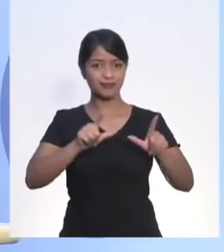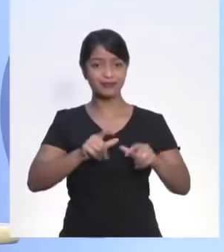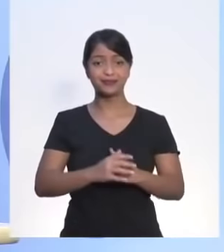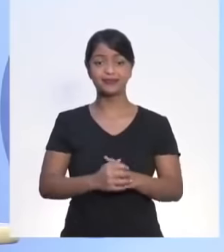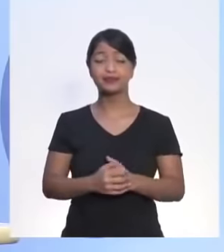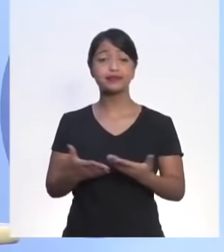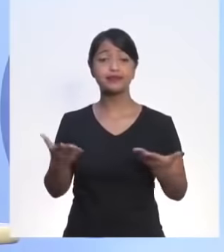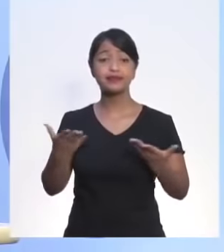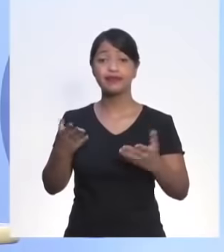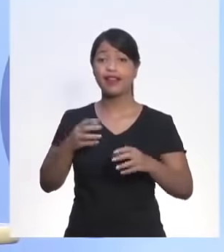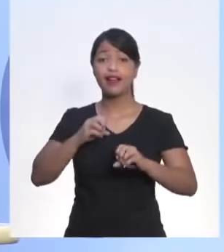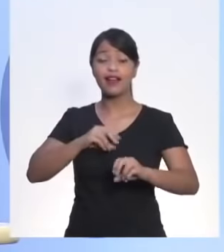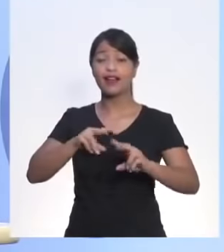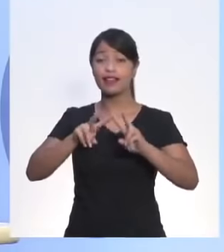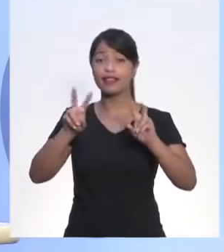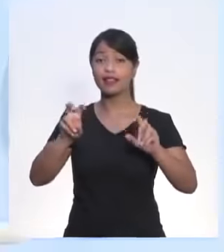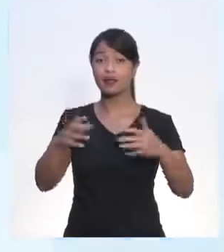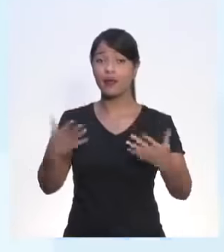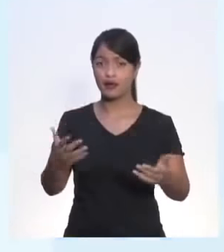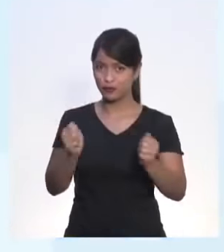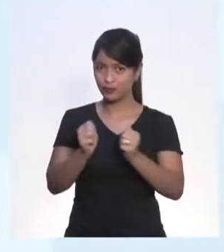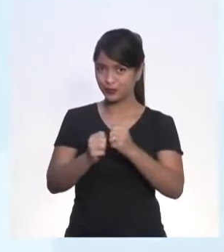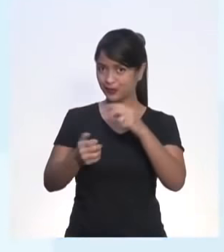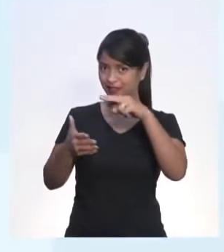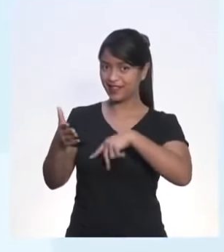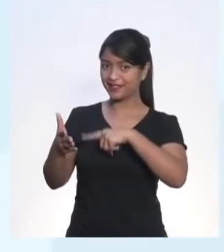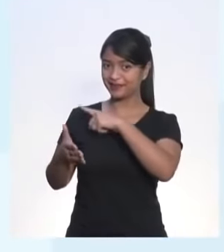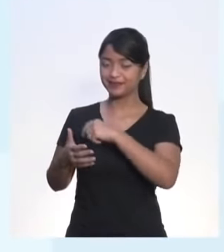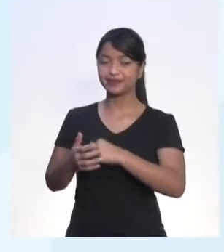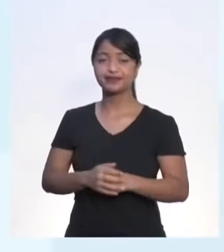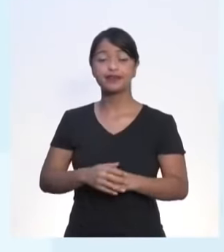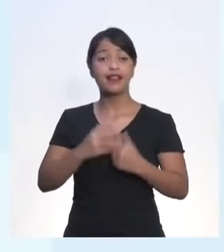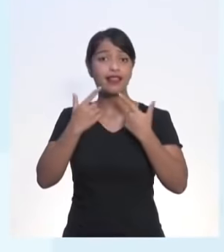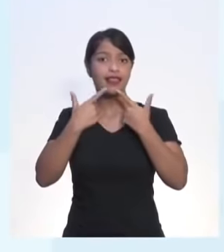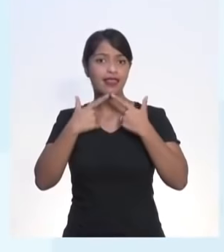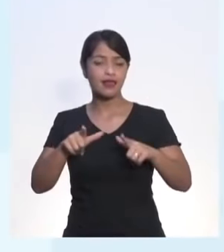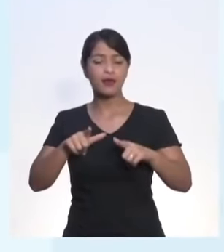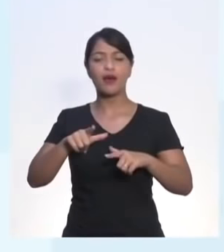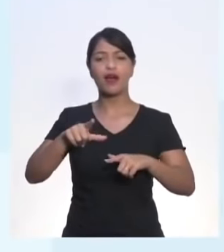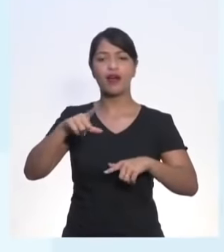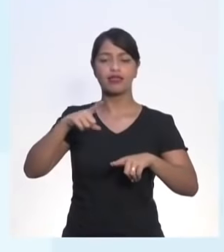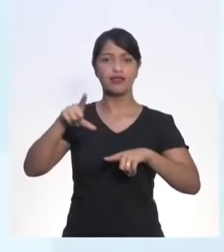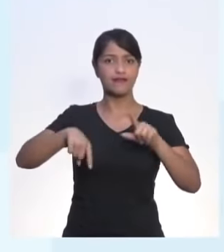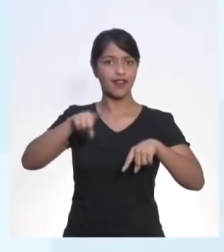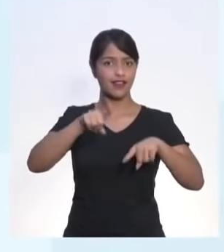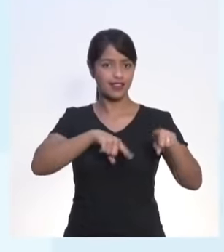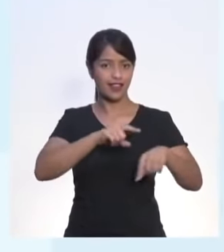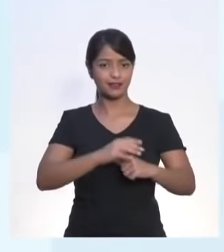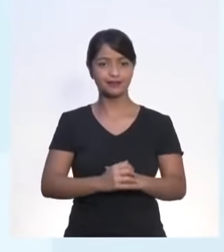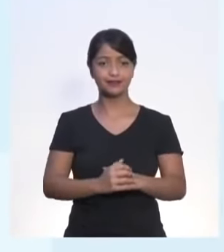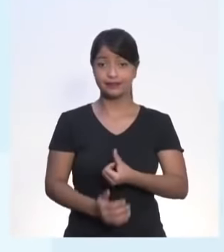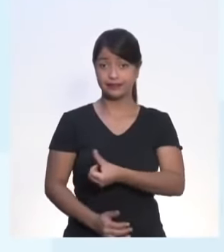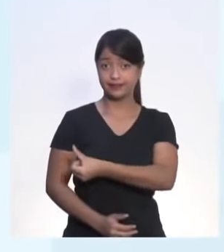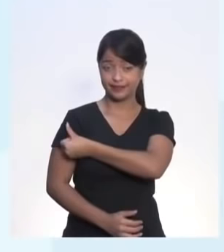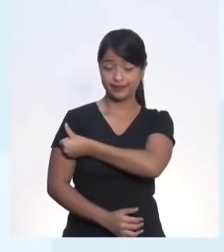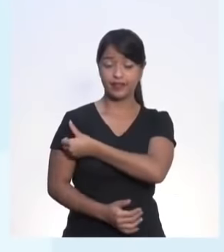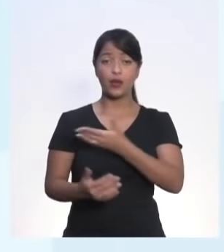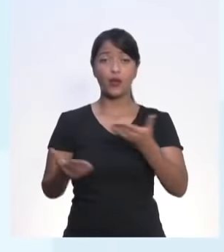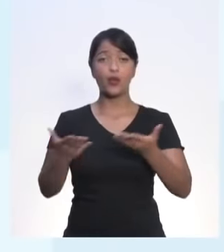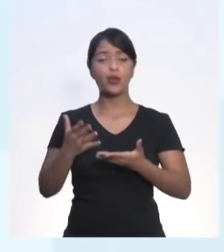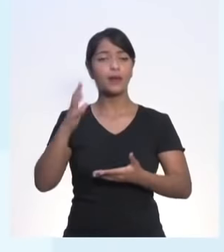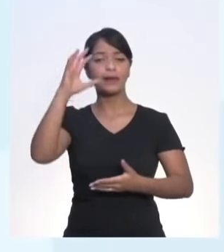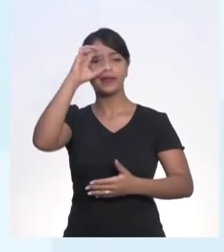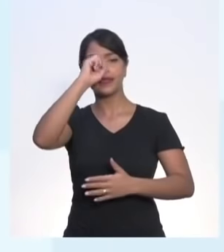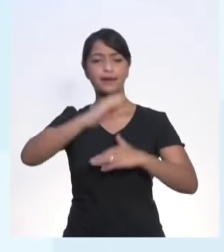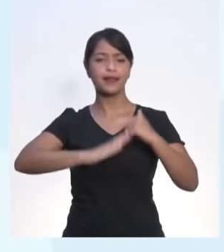tema da aula. Acompanhe comigo. Variedades da língua. Sexto ano, a habilidade que vamos acionar